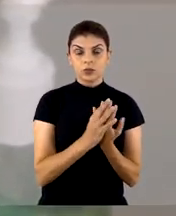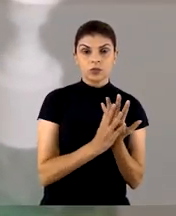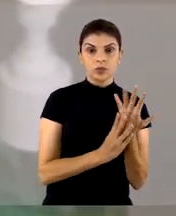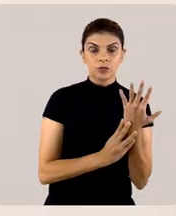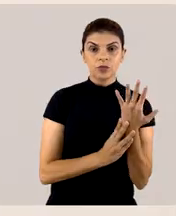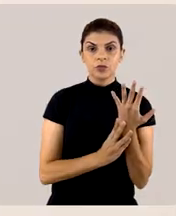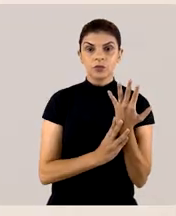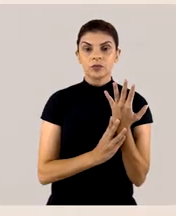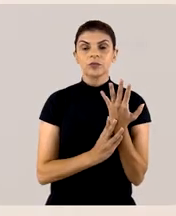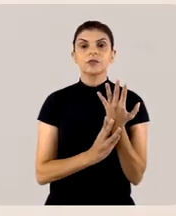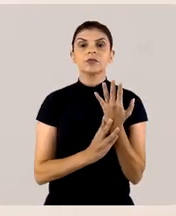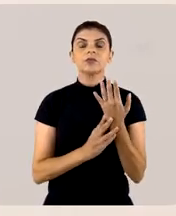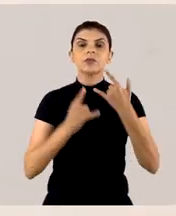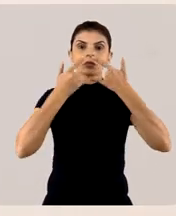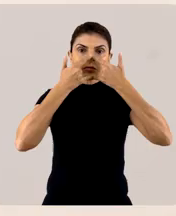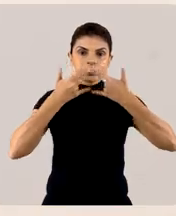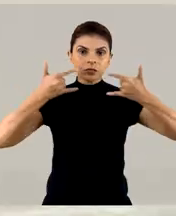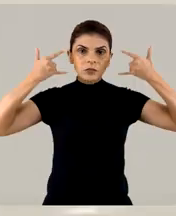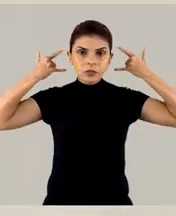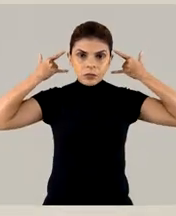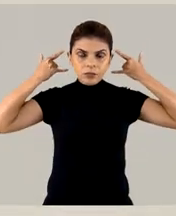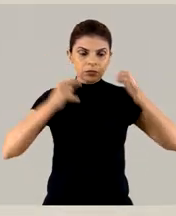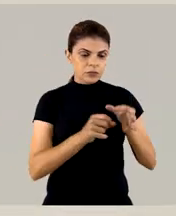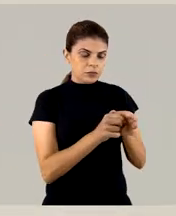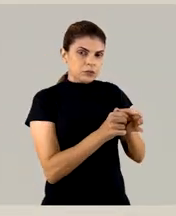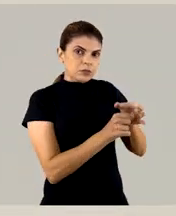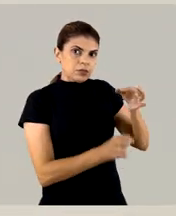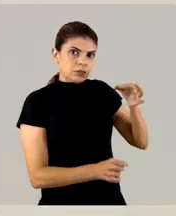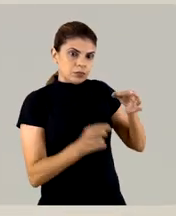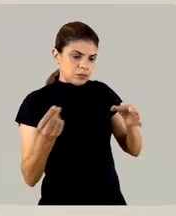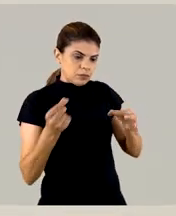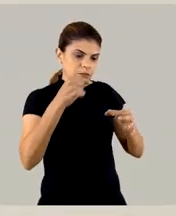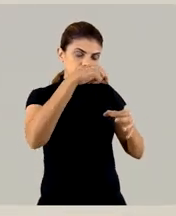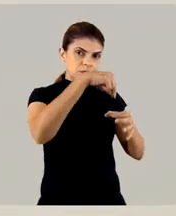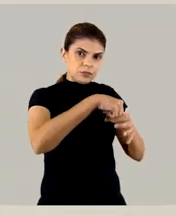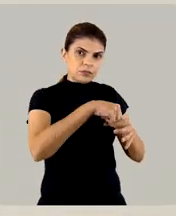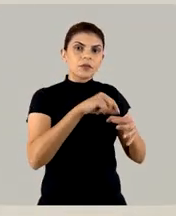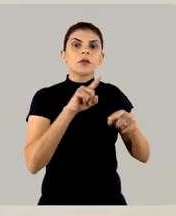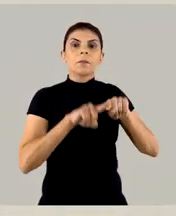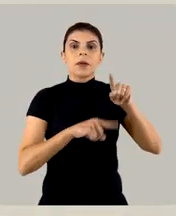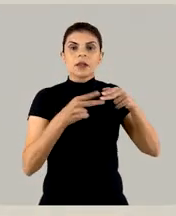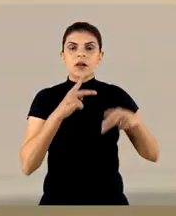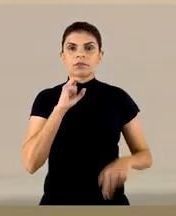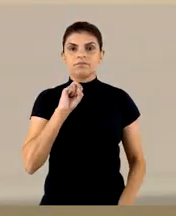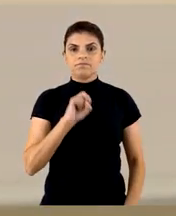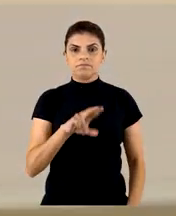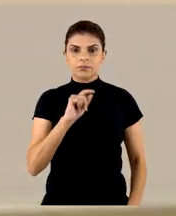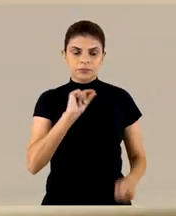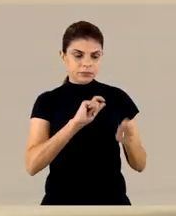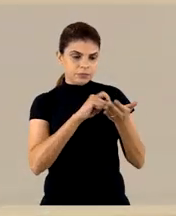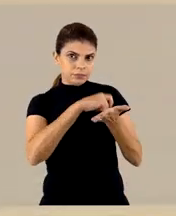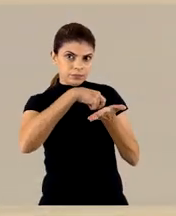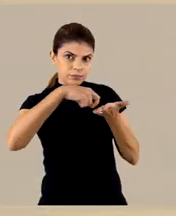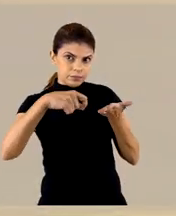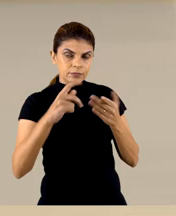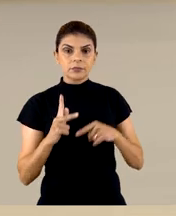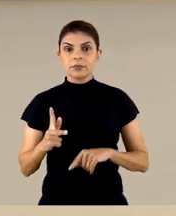Luvas. Máscara cirúrgica. Tubo para transporte de material infeccioso.